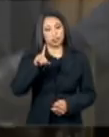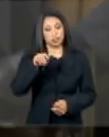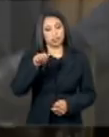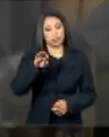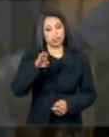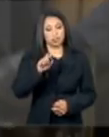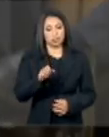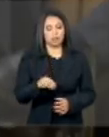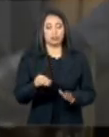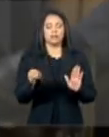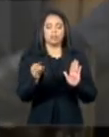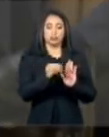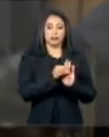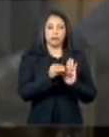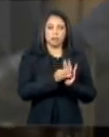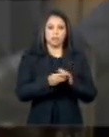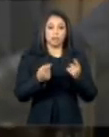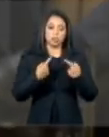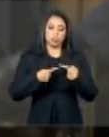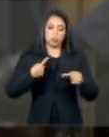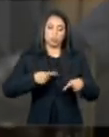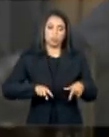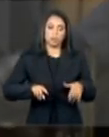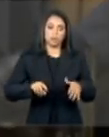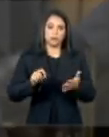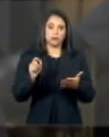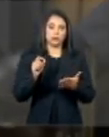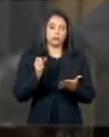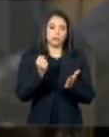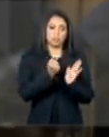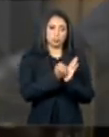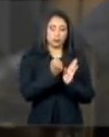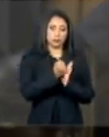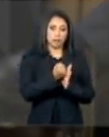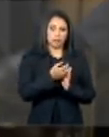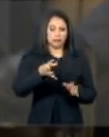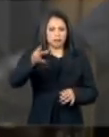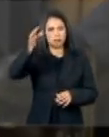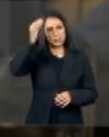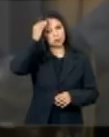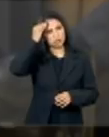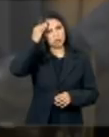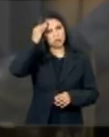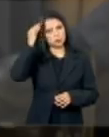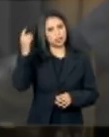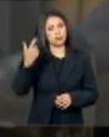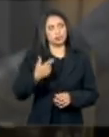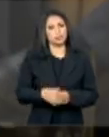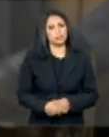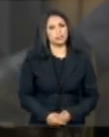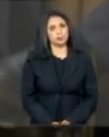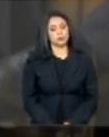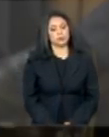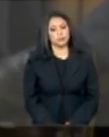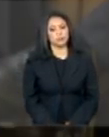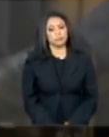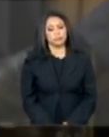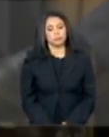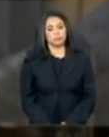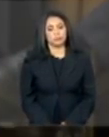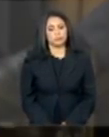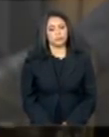o negando o registro nessa linha de compreensão excelências a doutrina já se